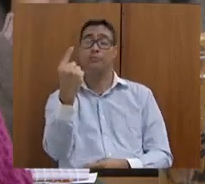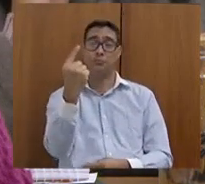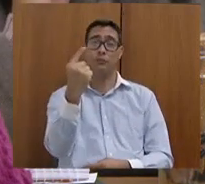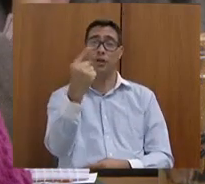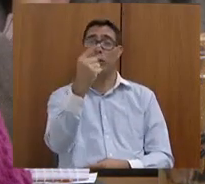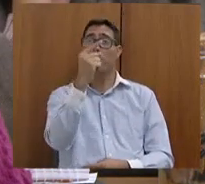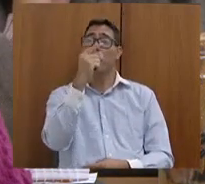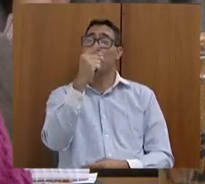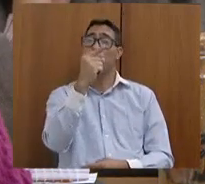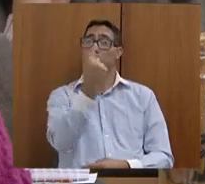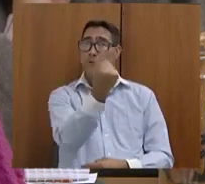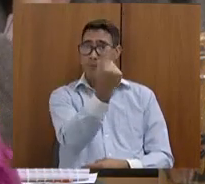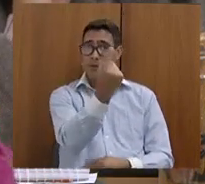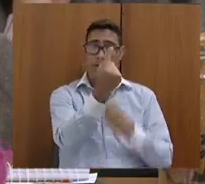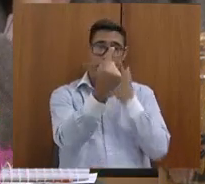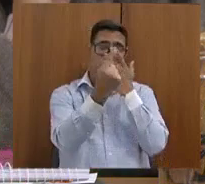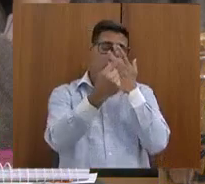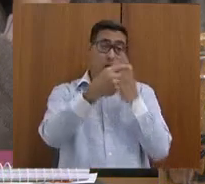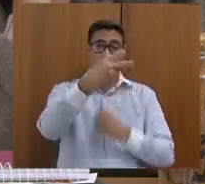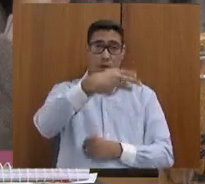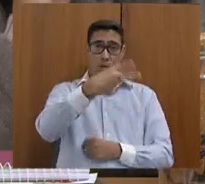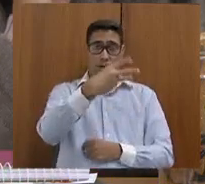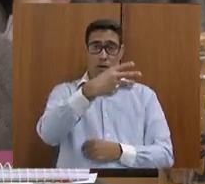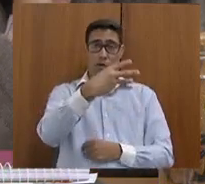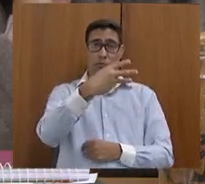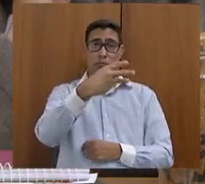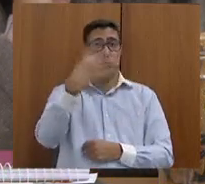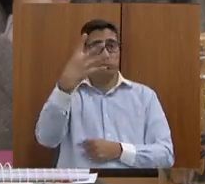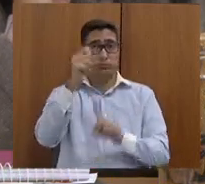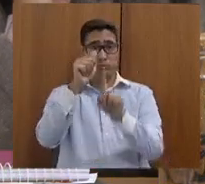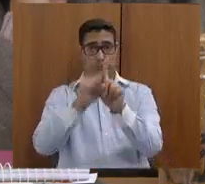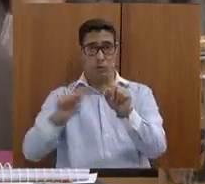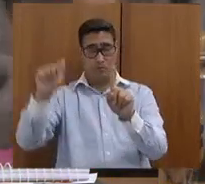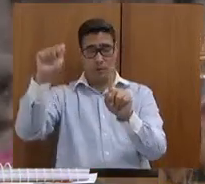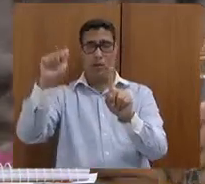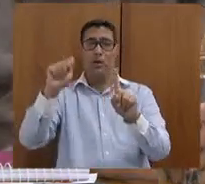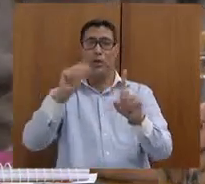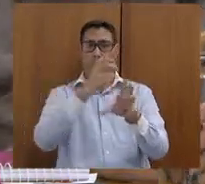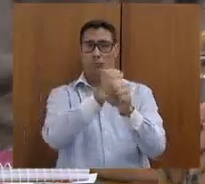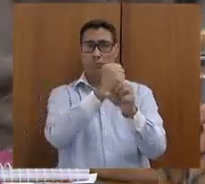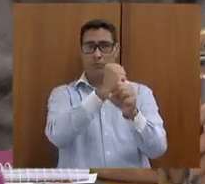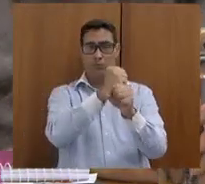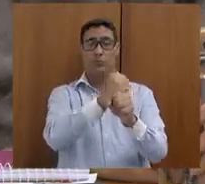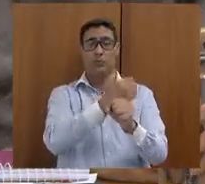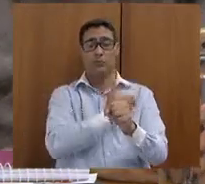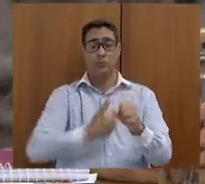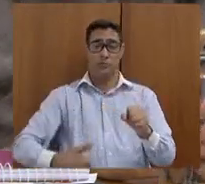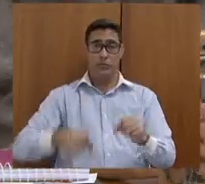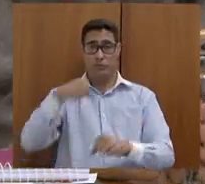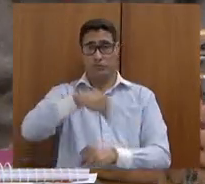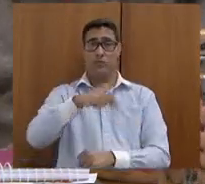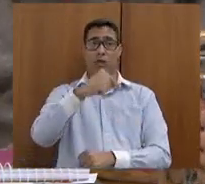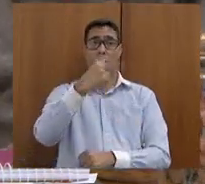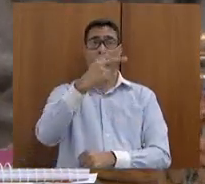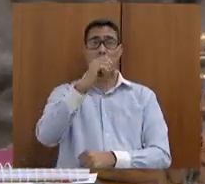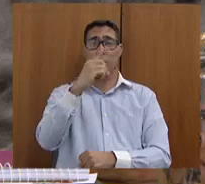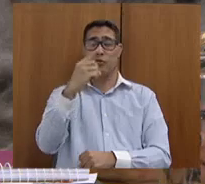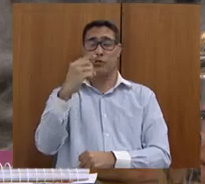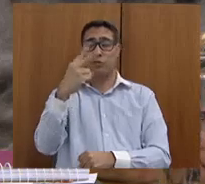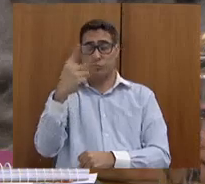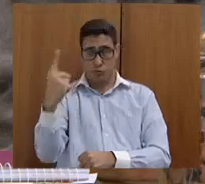respeito ao primeiro ao terceiro quadrimestre das Contas do Estado de 2021 no item